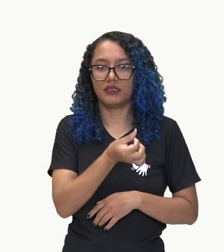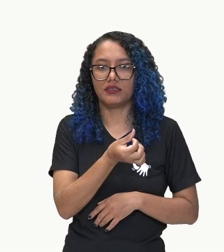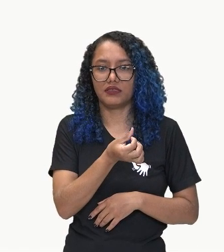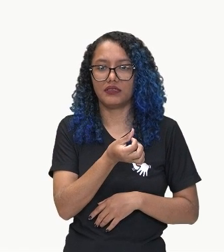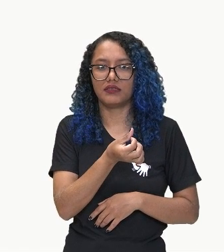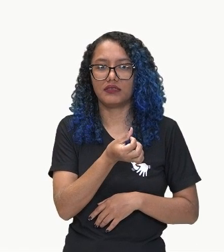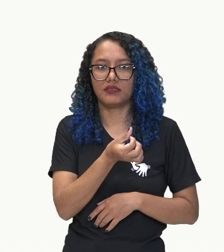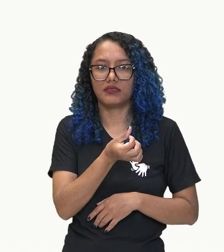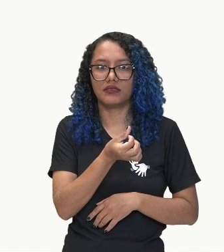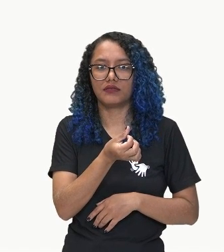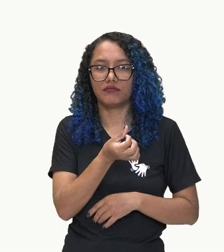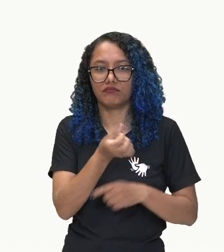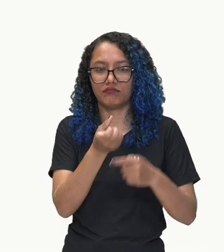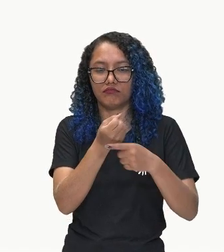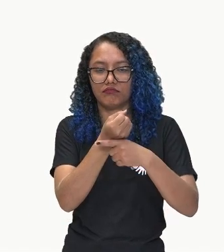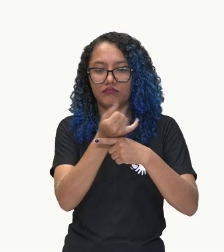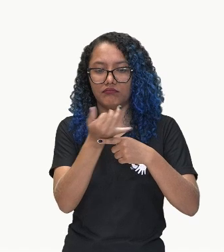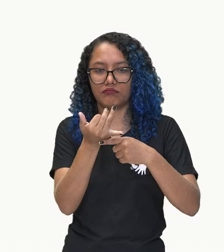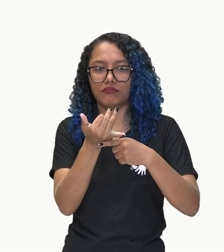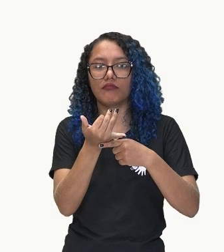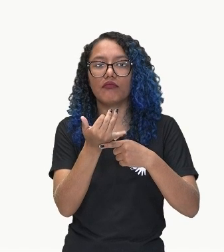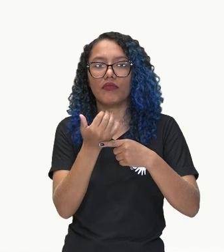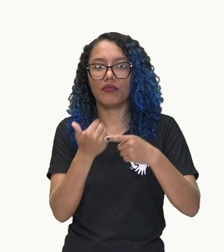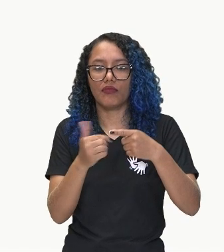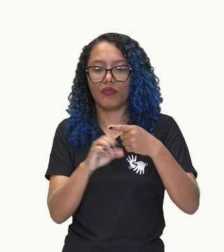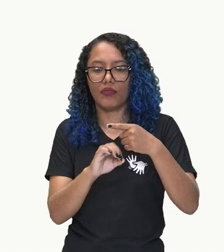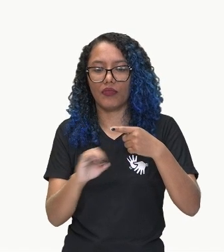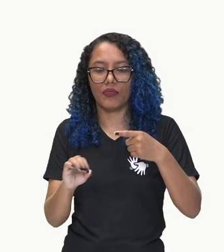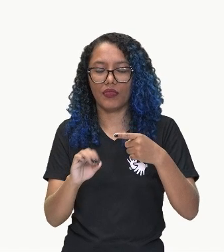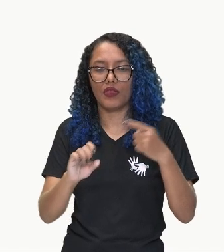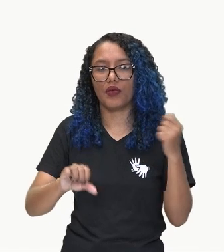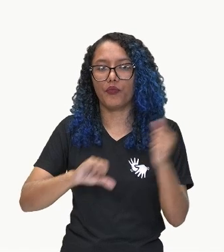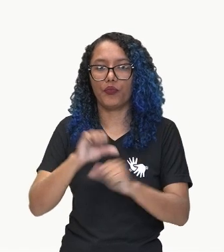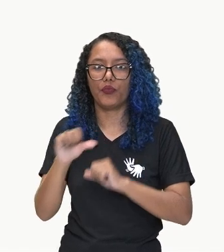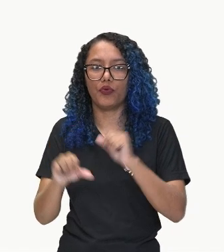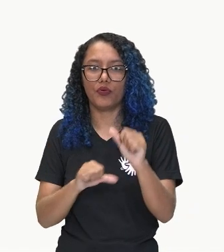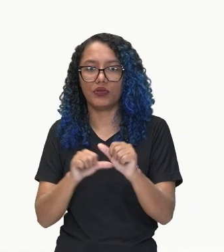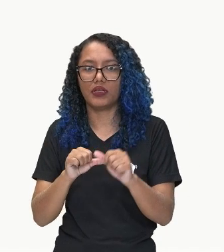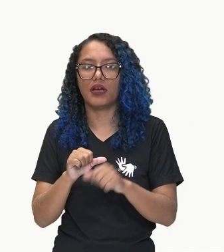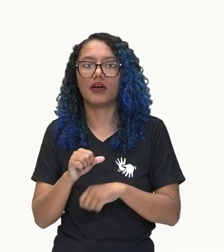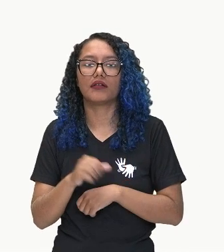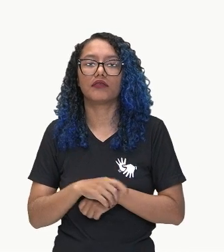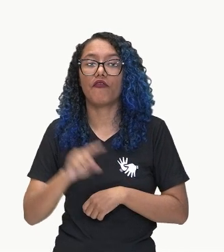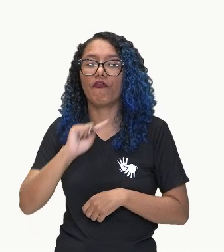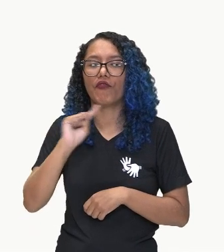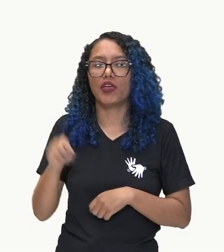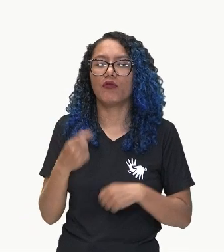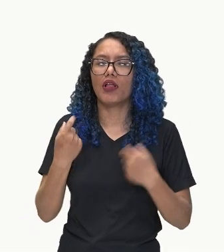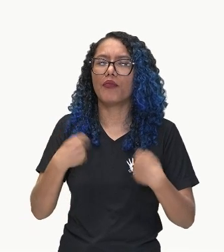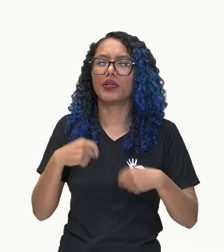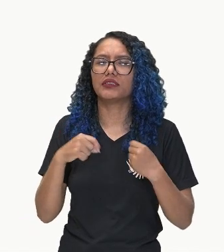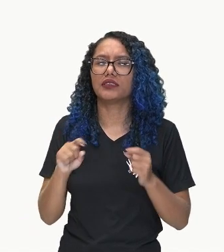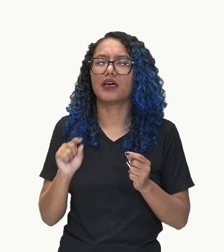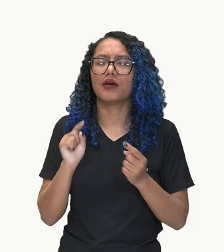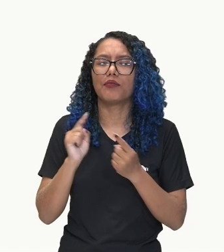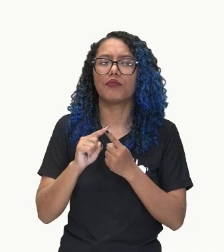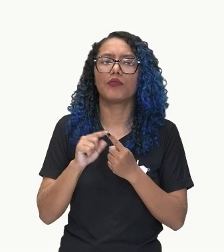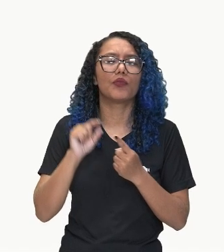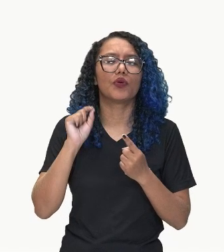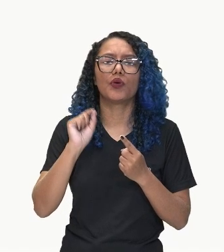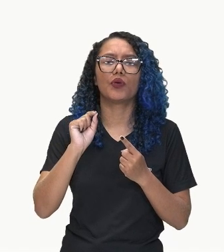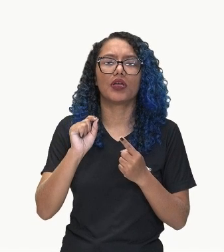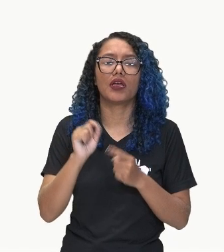596 centésimos em número decimal, o primeiro passo, qual é? Repetir o